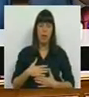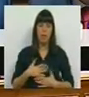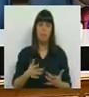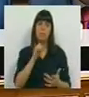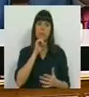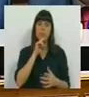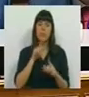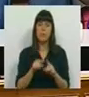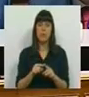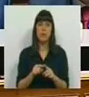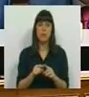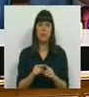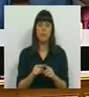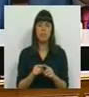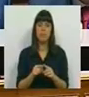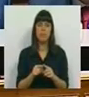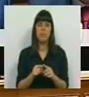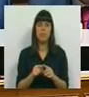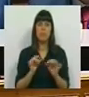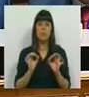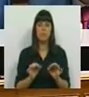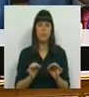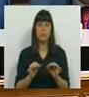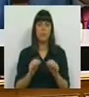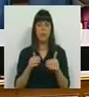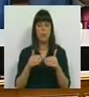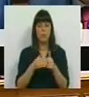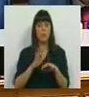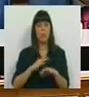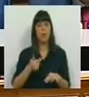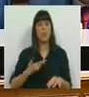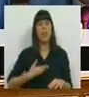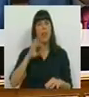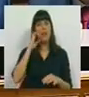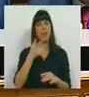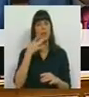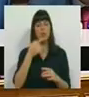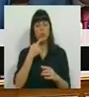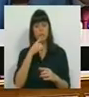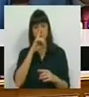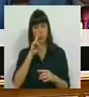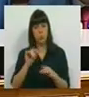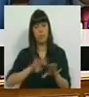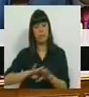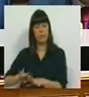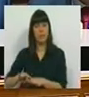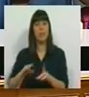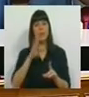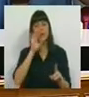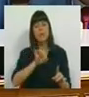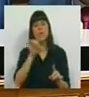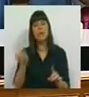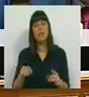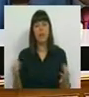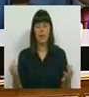a possibilidade de vir a sair do procedimento por déficit excessivo, caso, evidentemente,